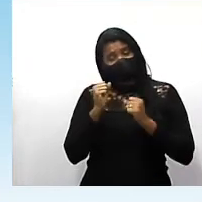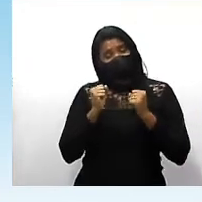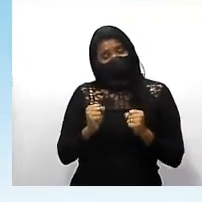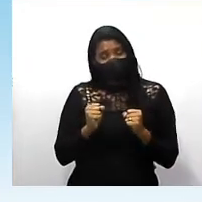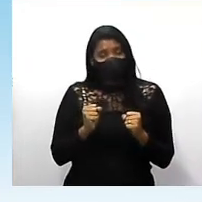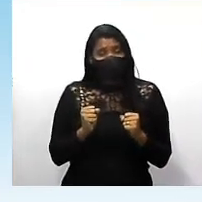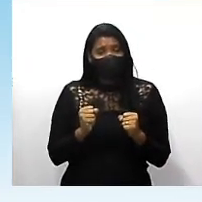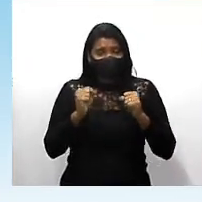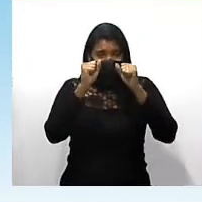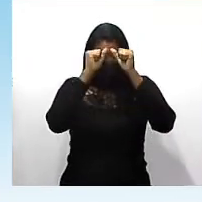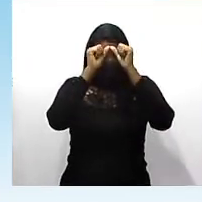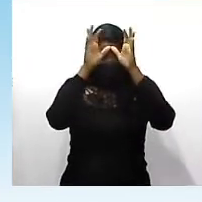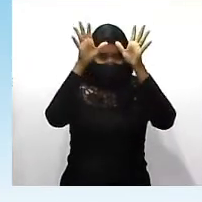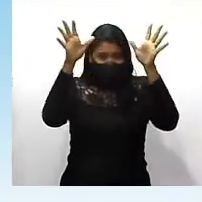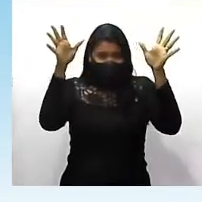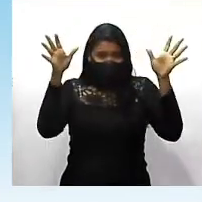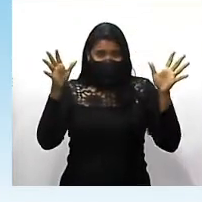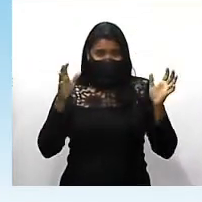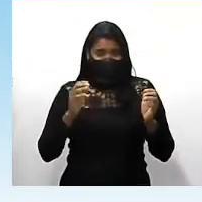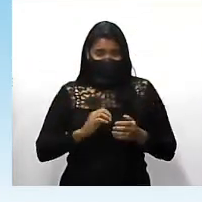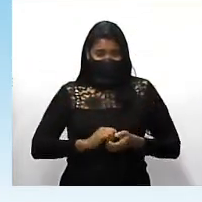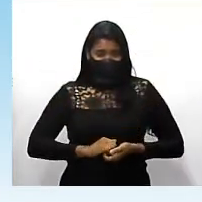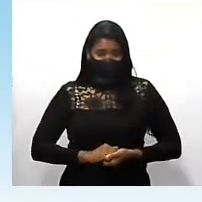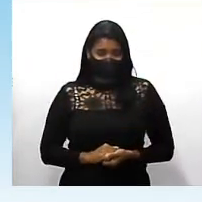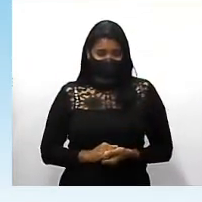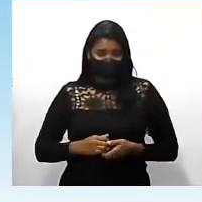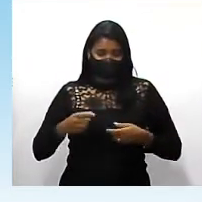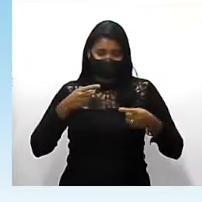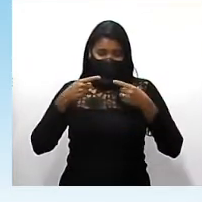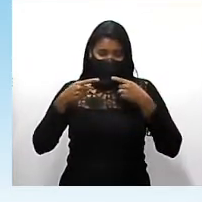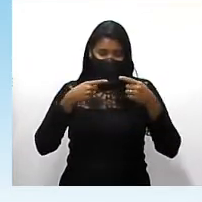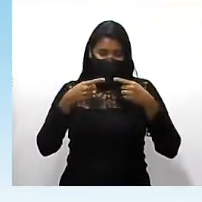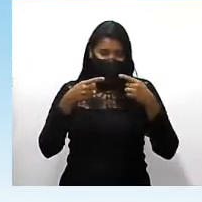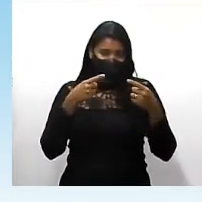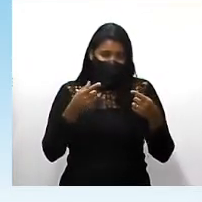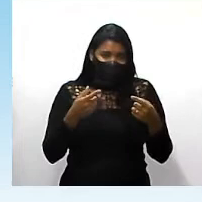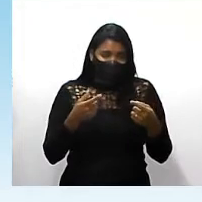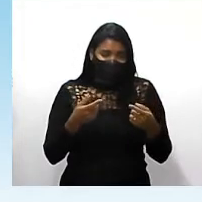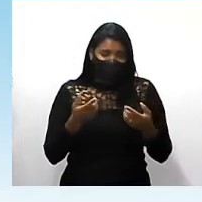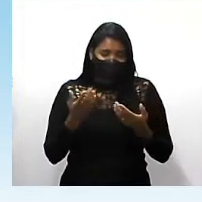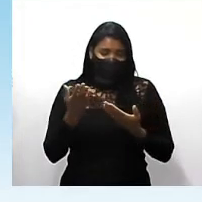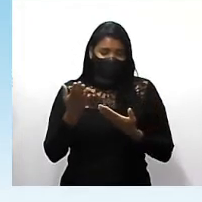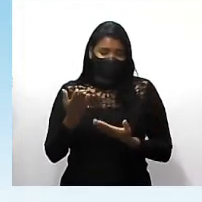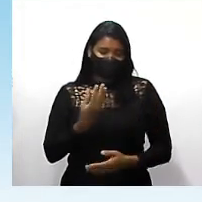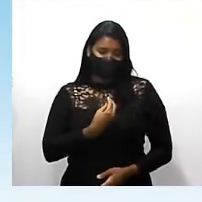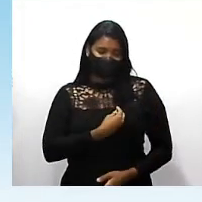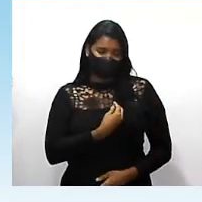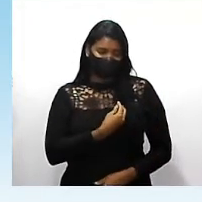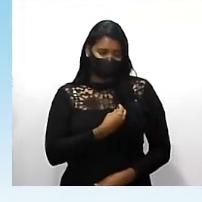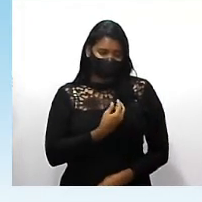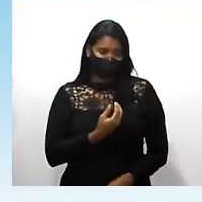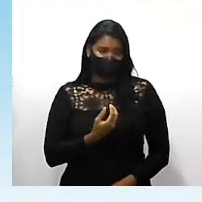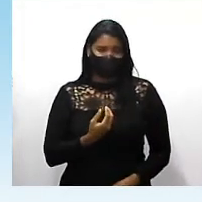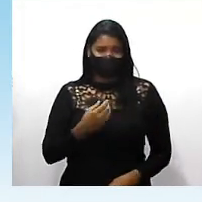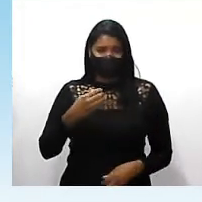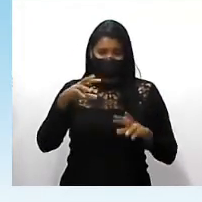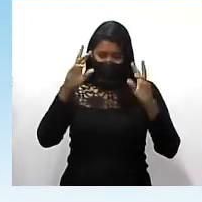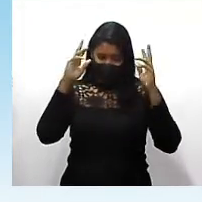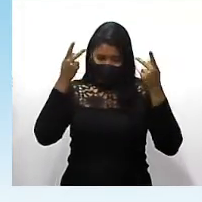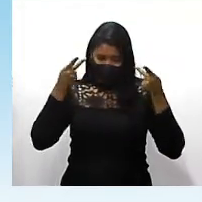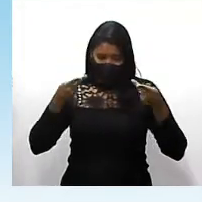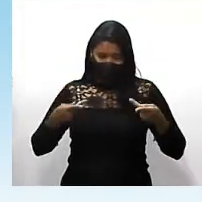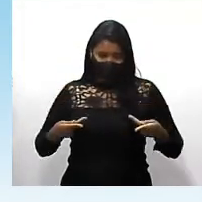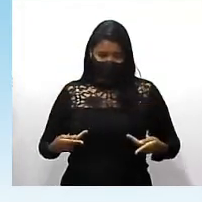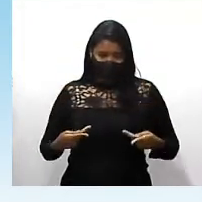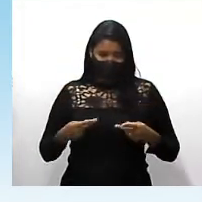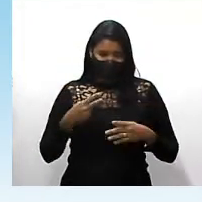menos ampliar, né, a discussão a respeito da vida, a respeito do ser humano e